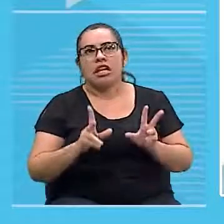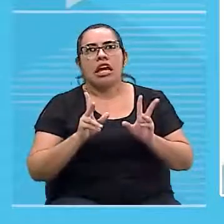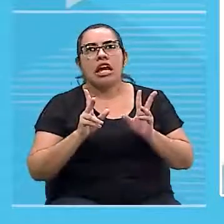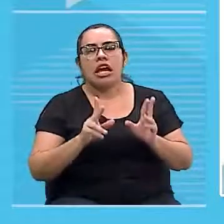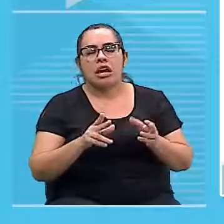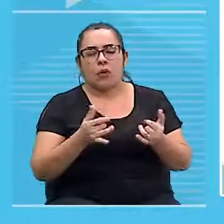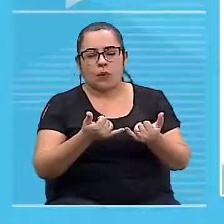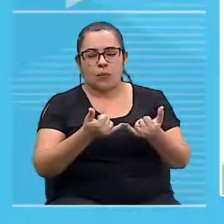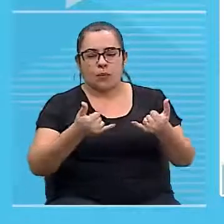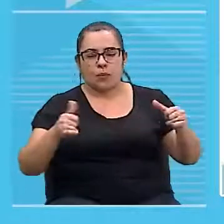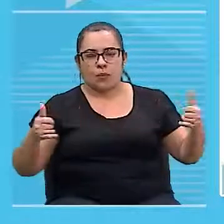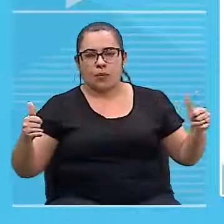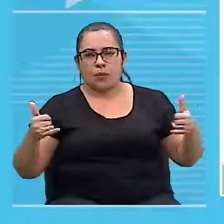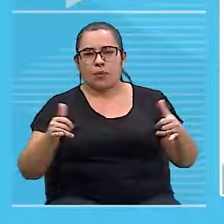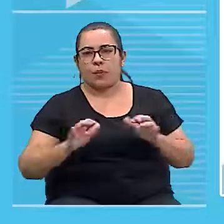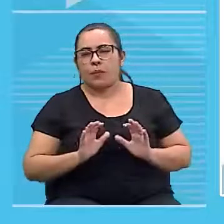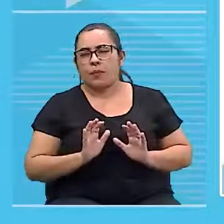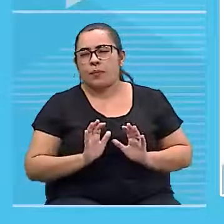ou